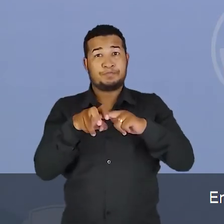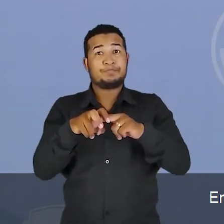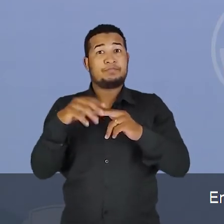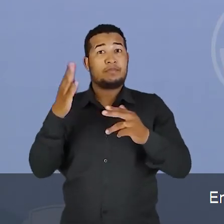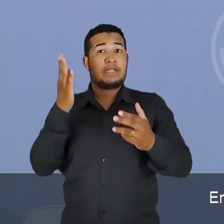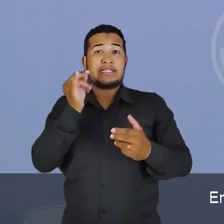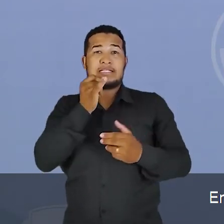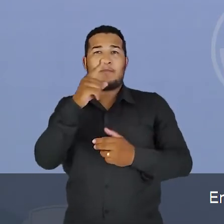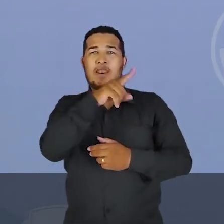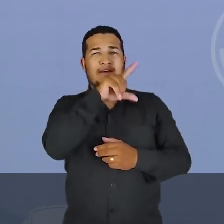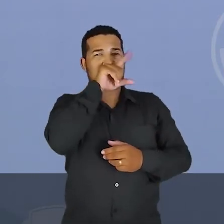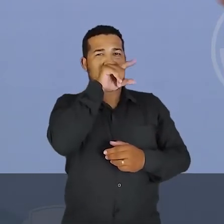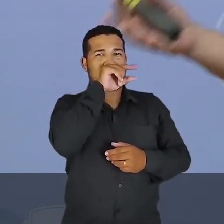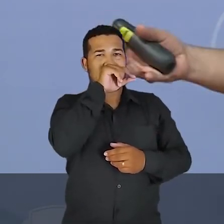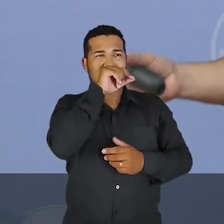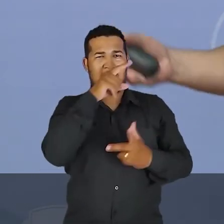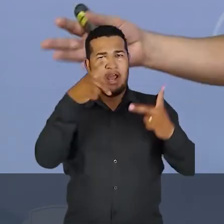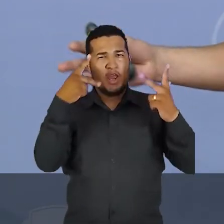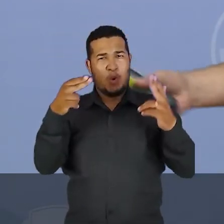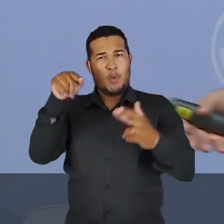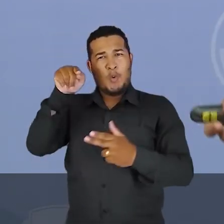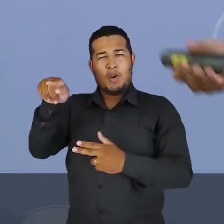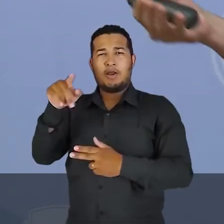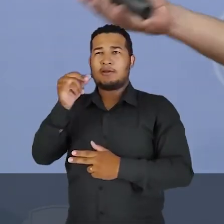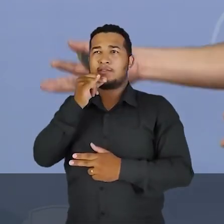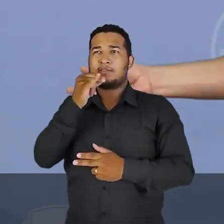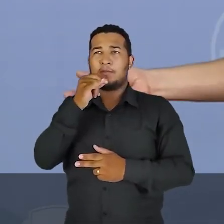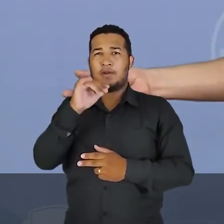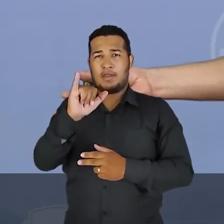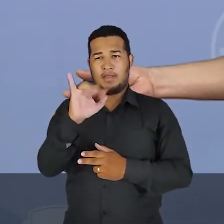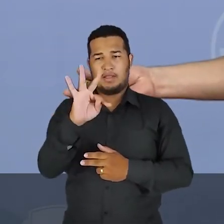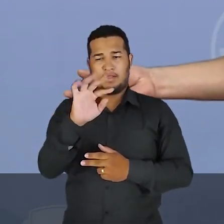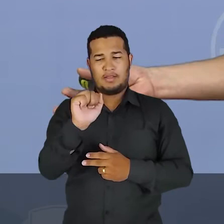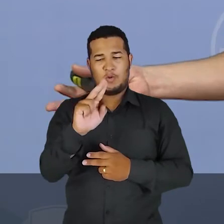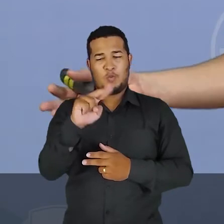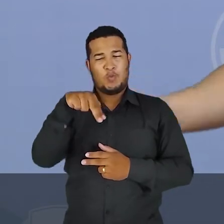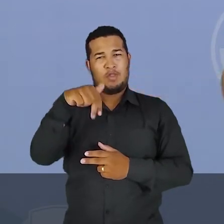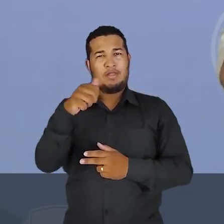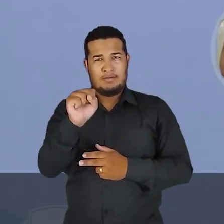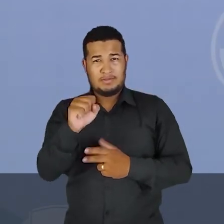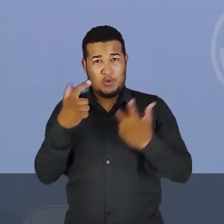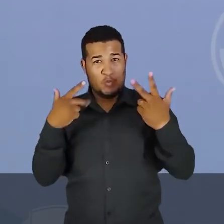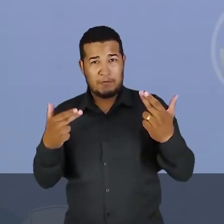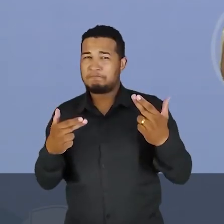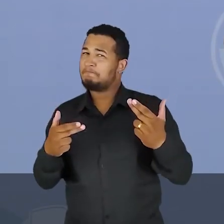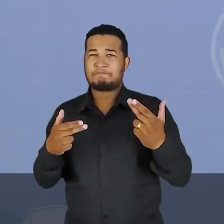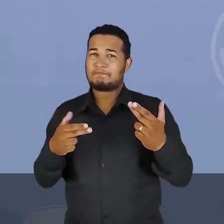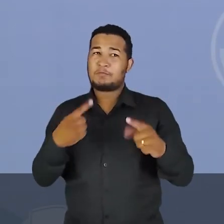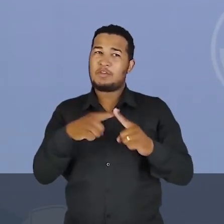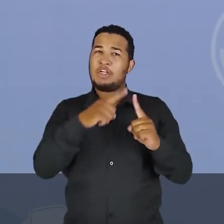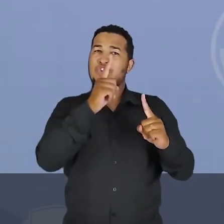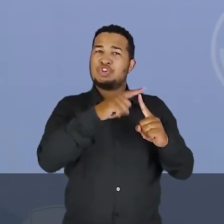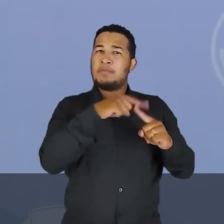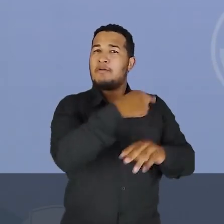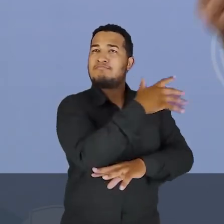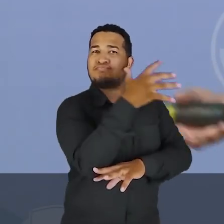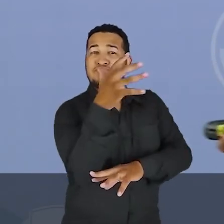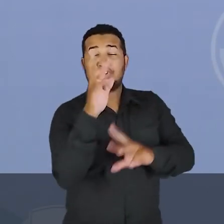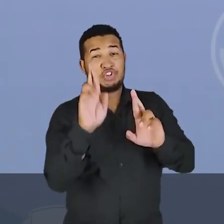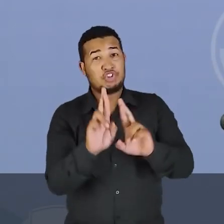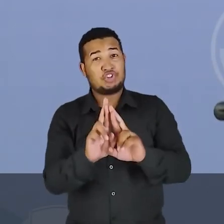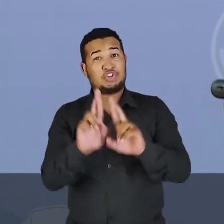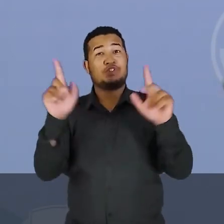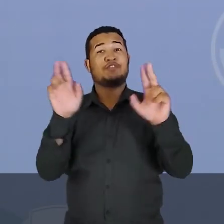fazer em Santa Teresa não vai ser o mesmo que você vai fazer em Itaúnas, por exemplo, né? Porque é um tipo de vegetação